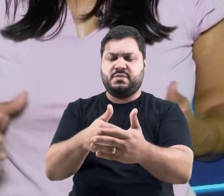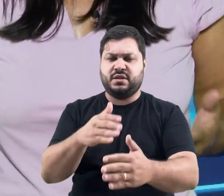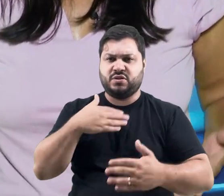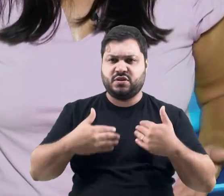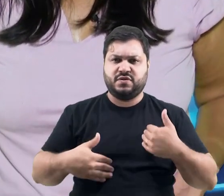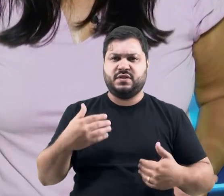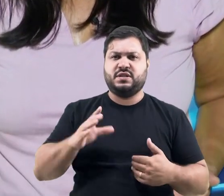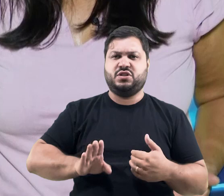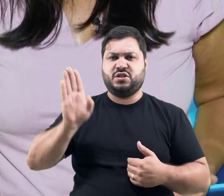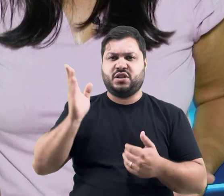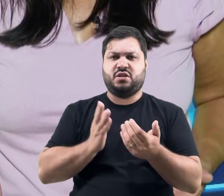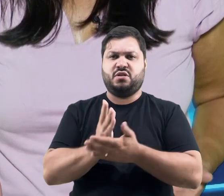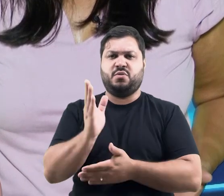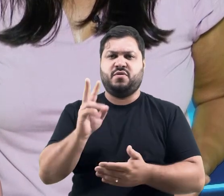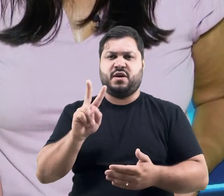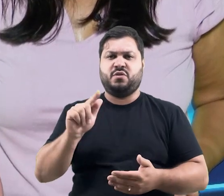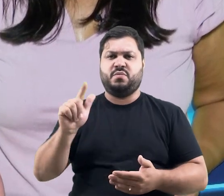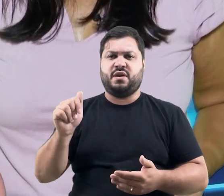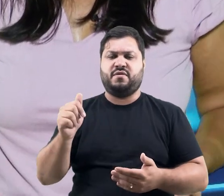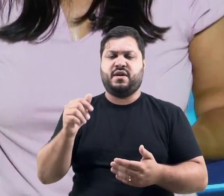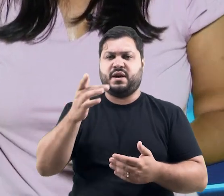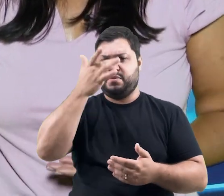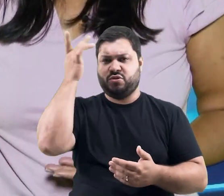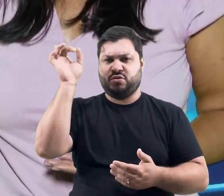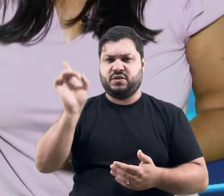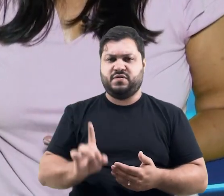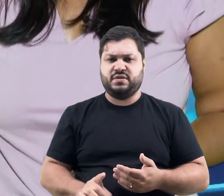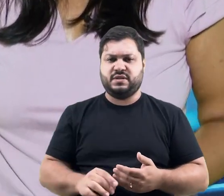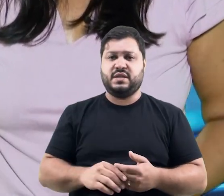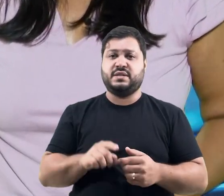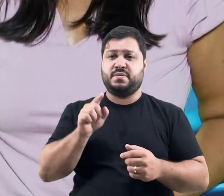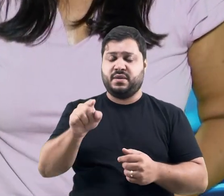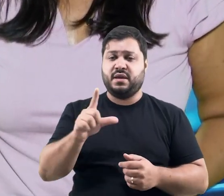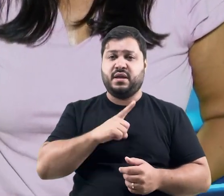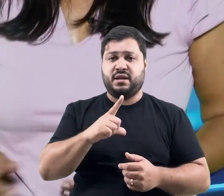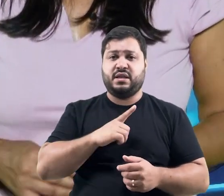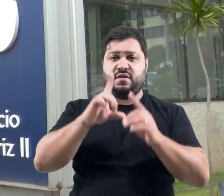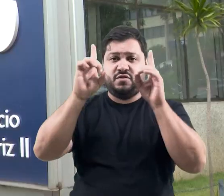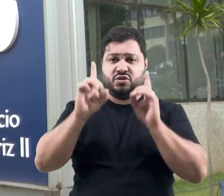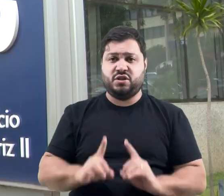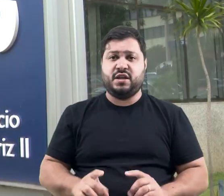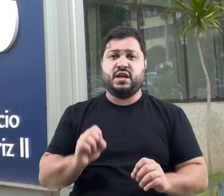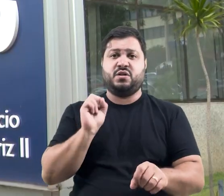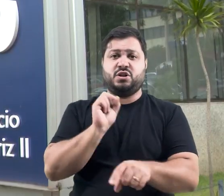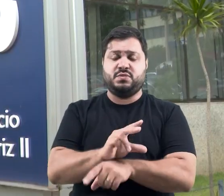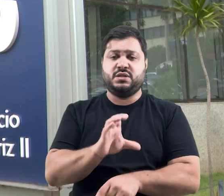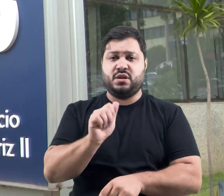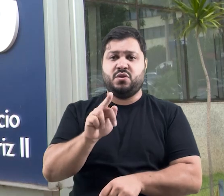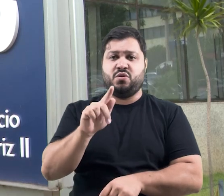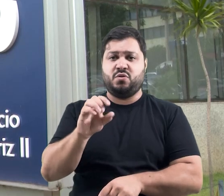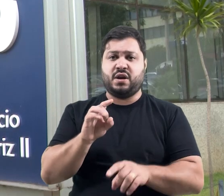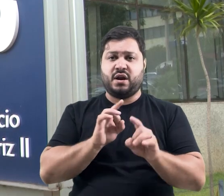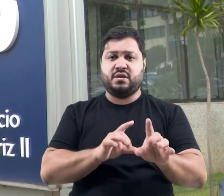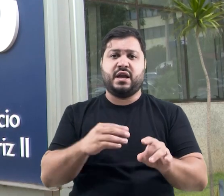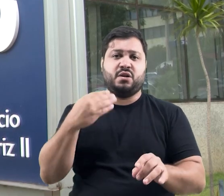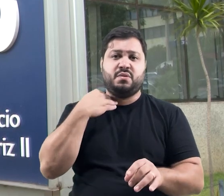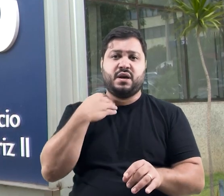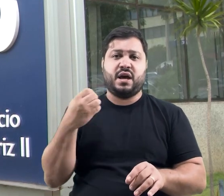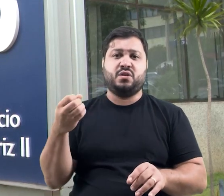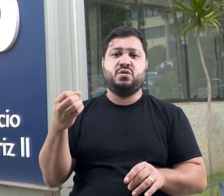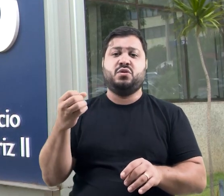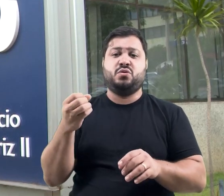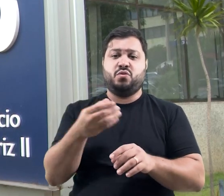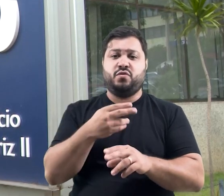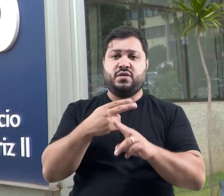supostas limitações físicas de candidato aprovado para a vaga de pessoa com deficiência. Ele obteve direito à admissão no cargo